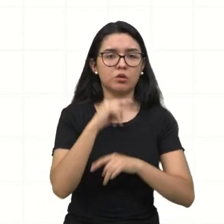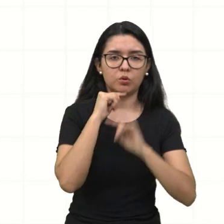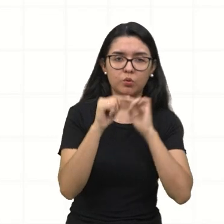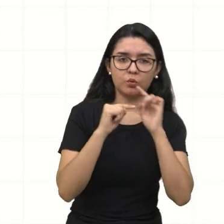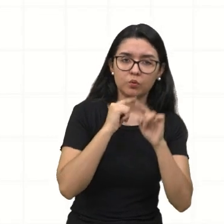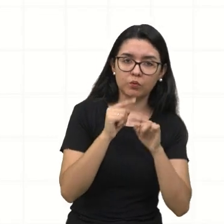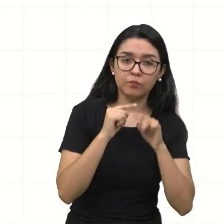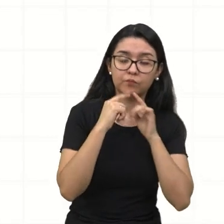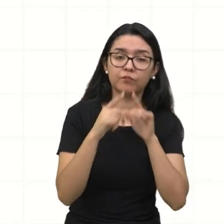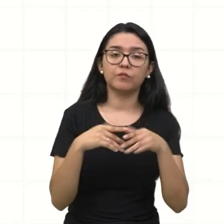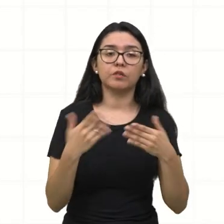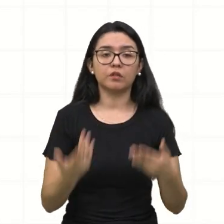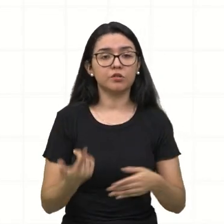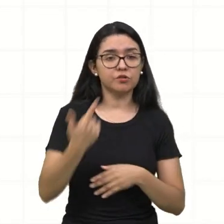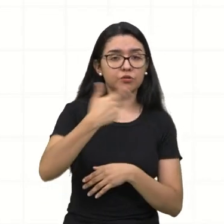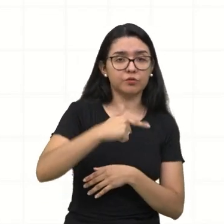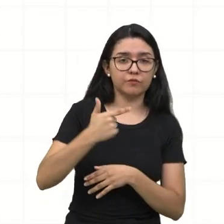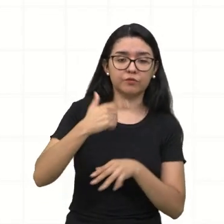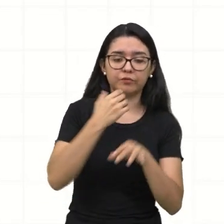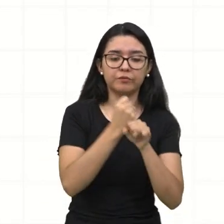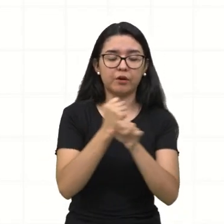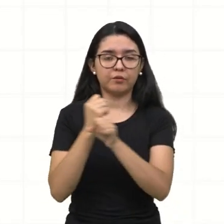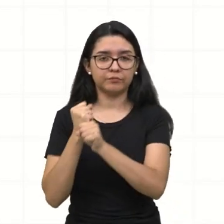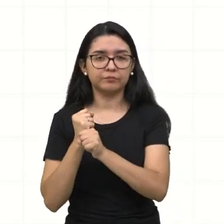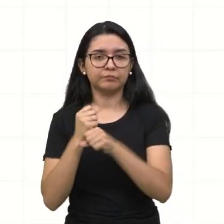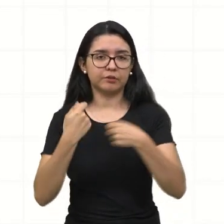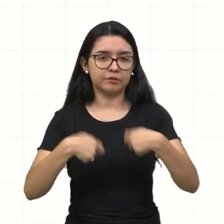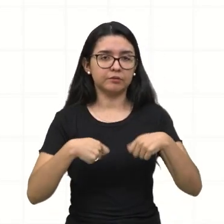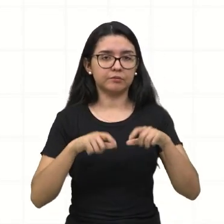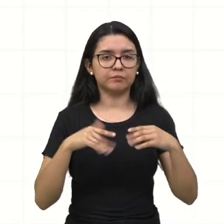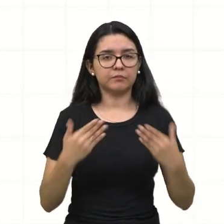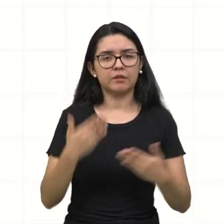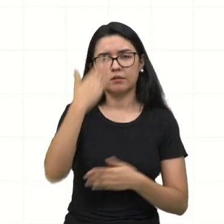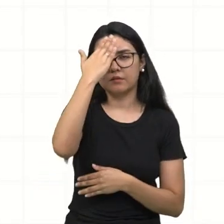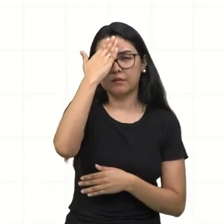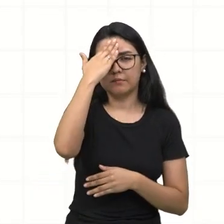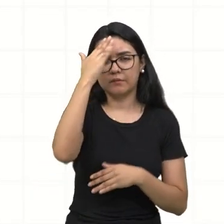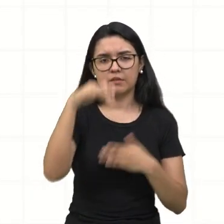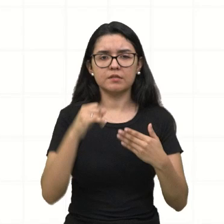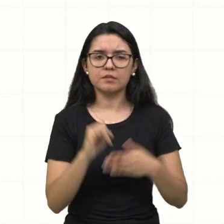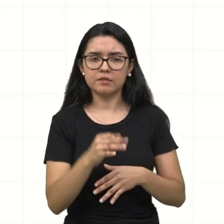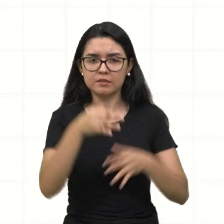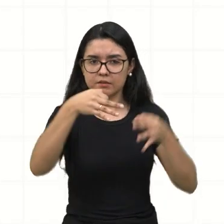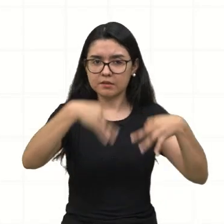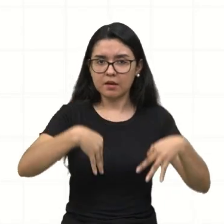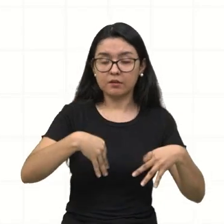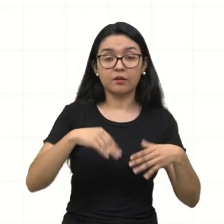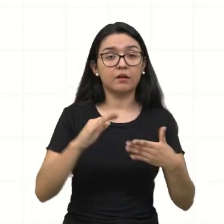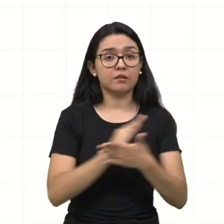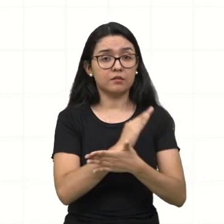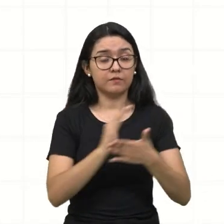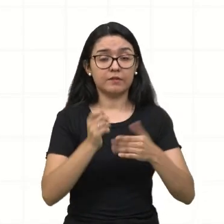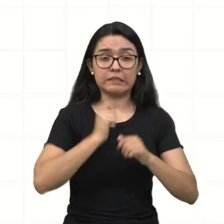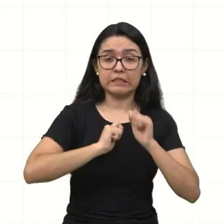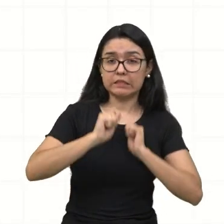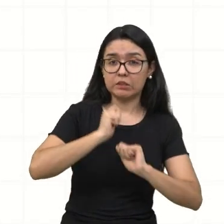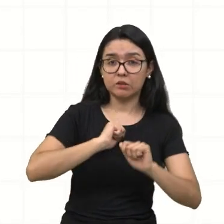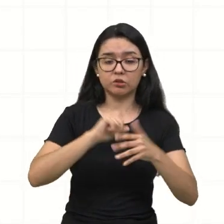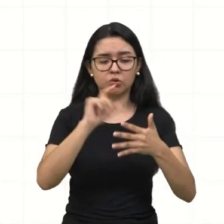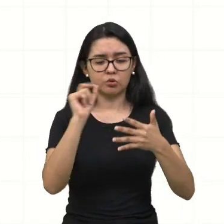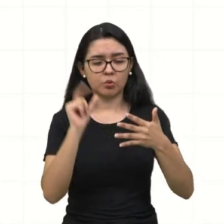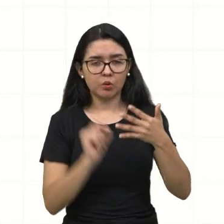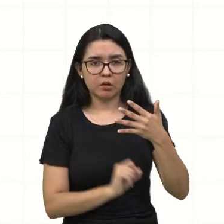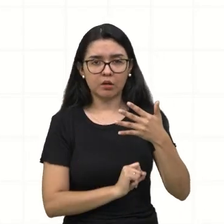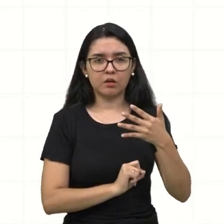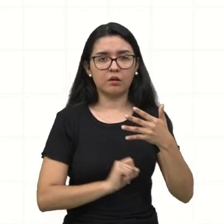dúvida, faça-o novamente, certo? Para ver se não cometeu nenhum equívoco. Às vezes, na ânsia de querer resolver a